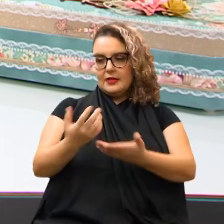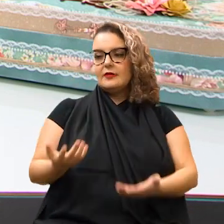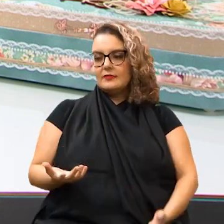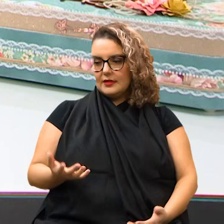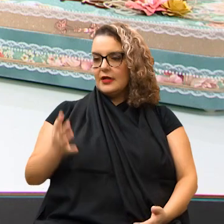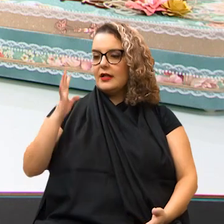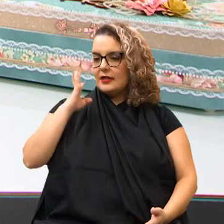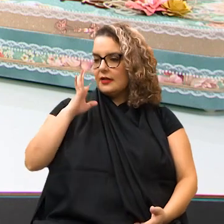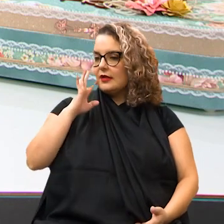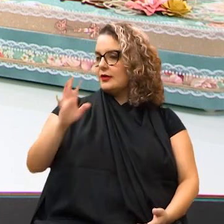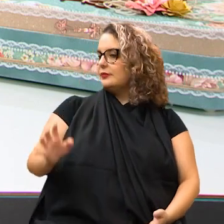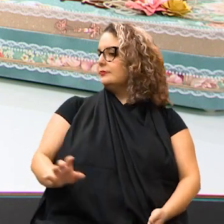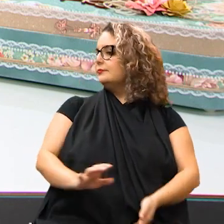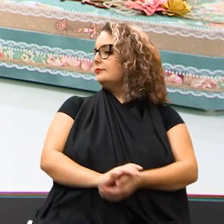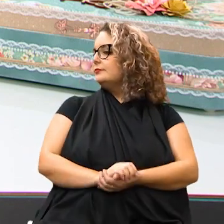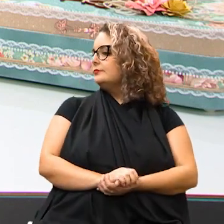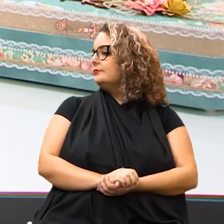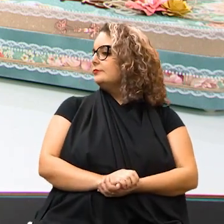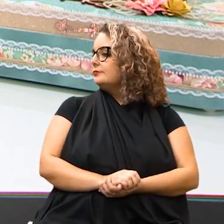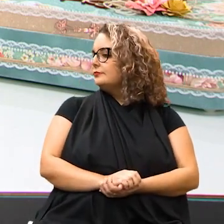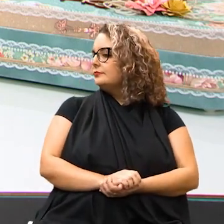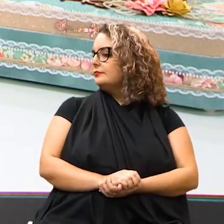levar, carregar.